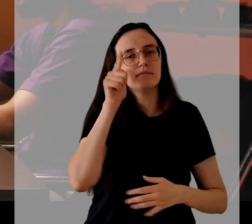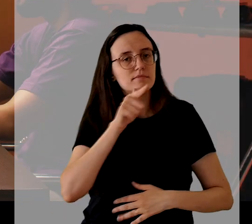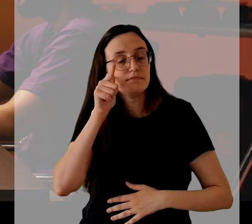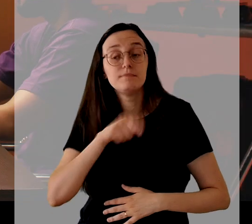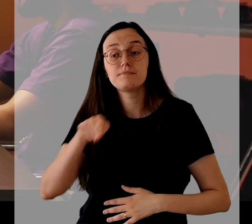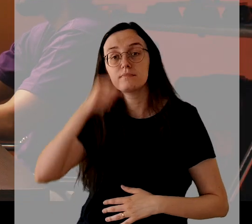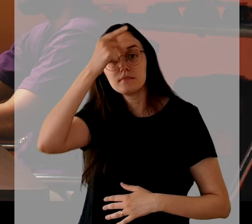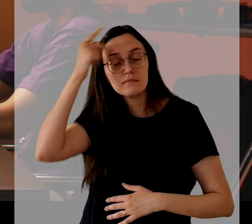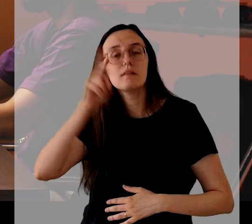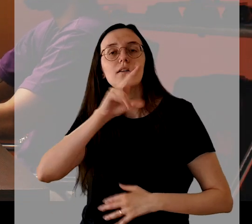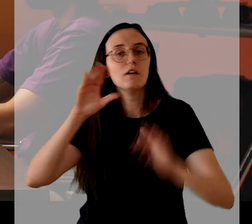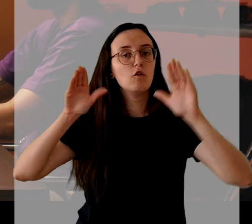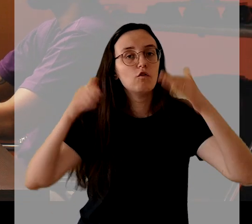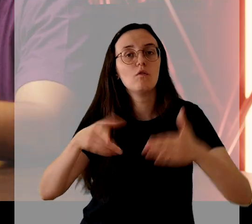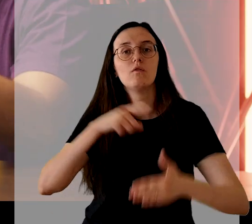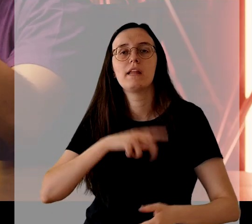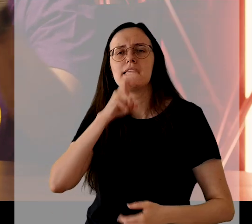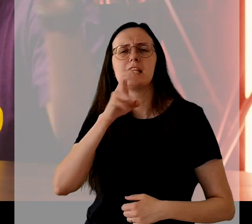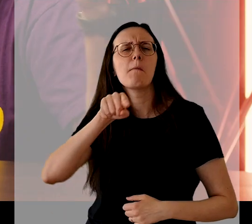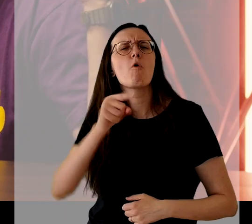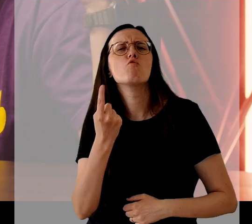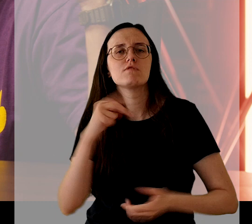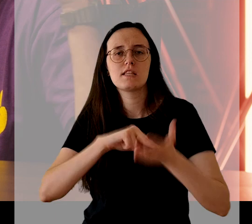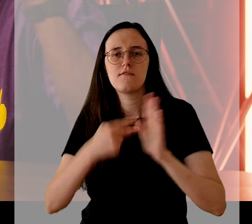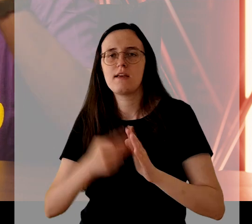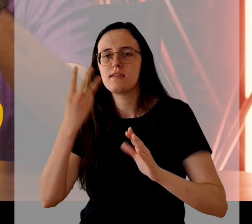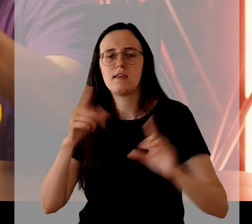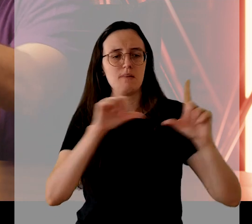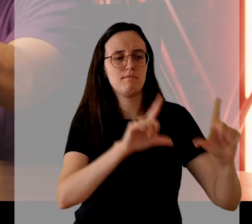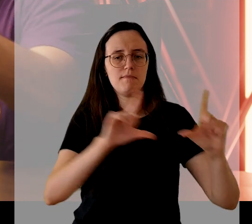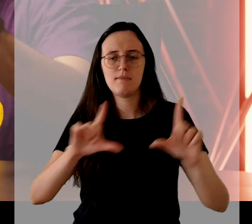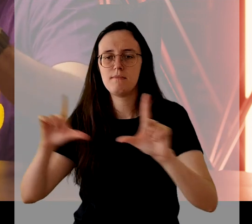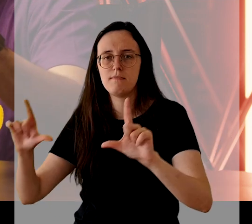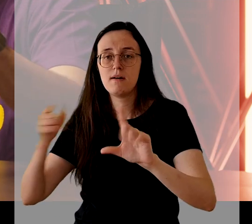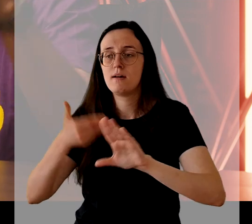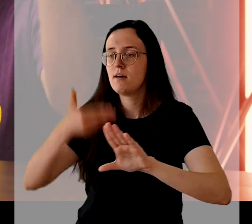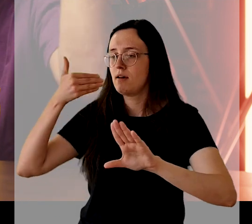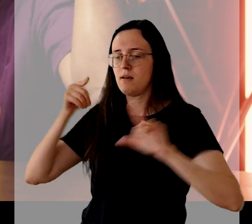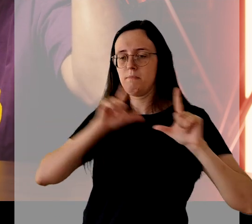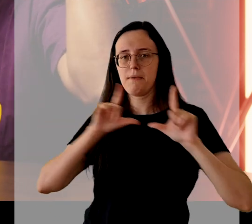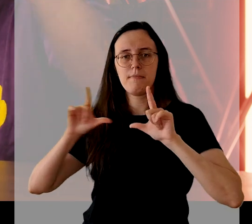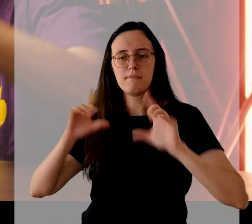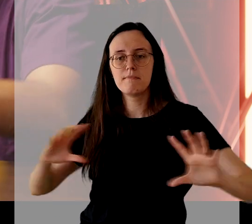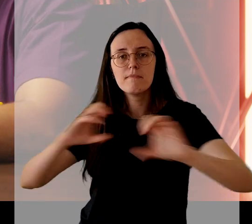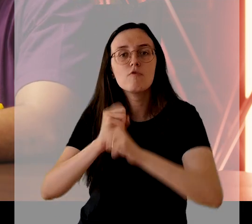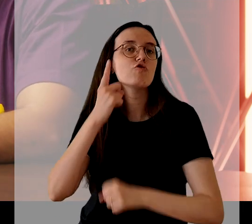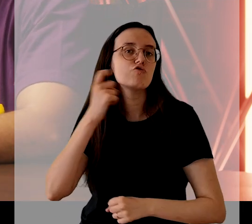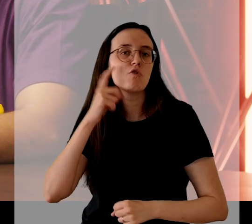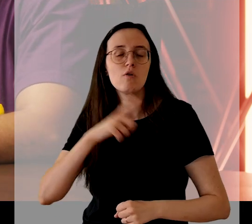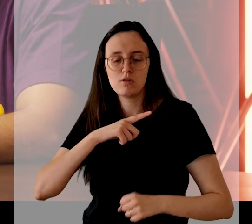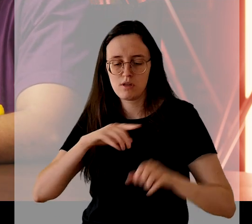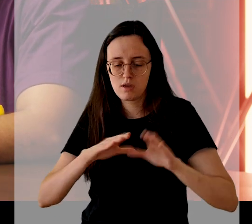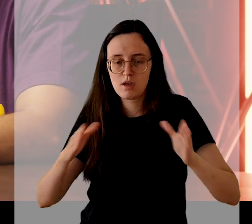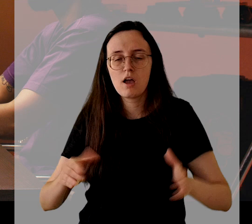espacialização. É a pessoa que vai trabalhar em 5.1, né? Com 3 monitores de áudio na frente, 2 atrás e o